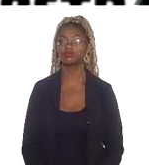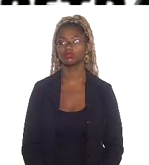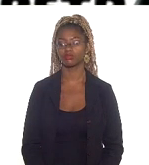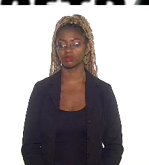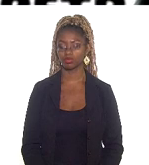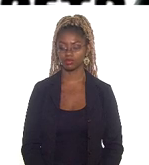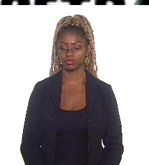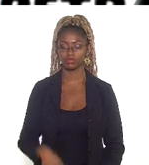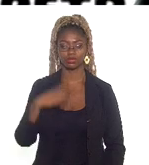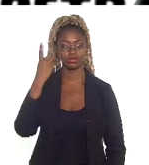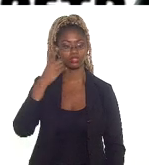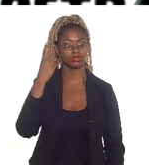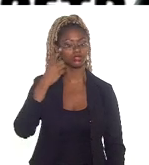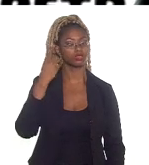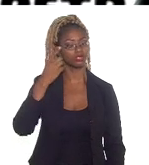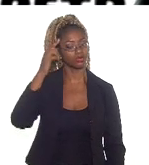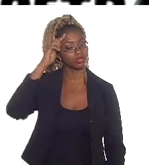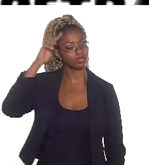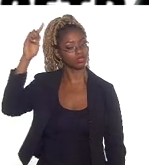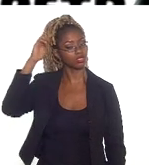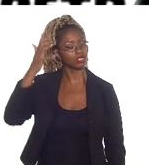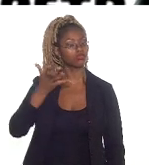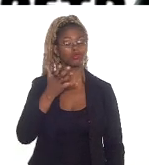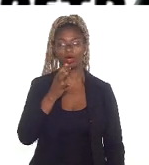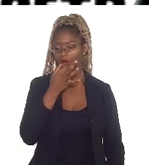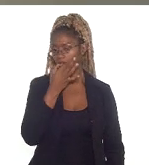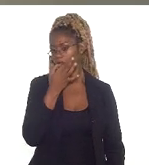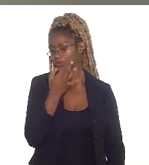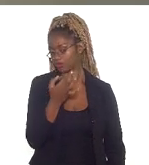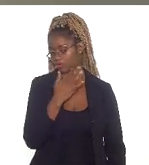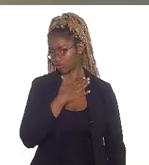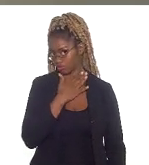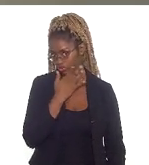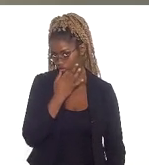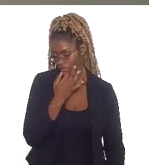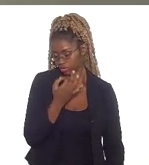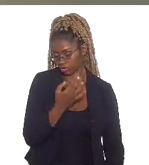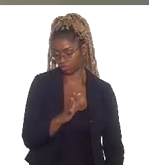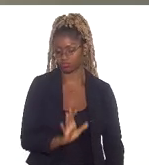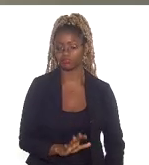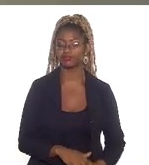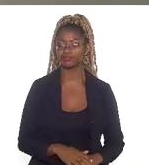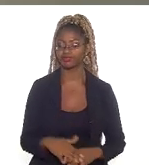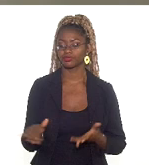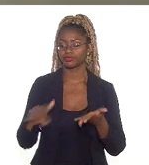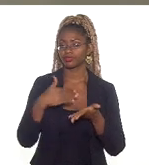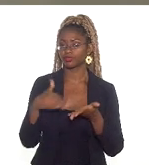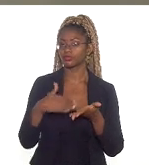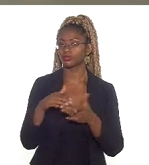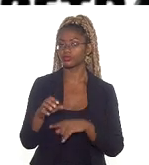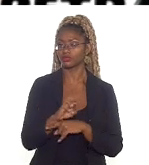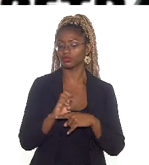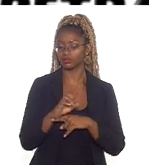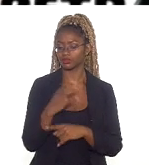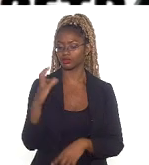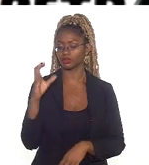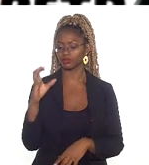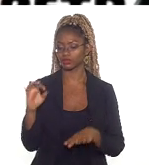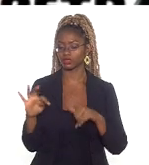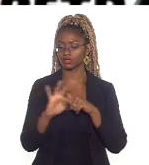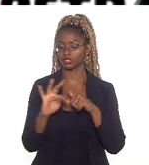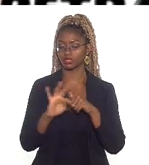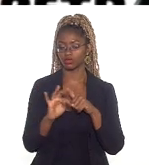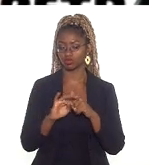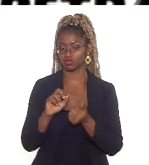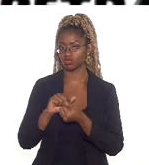Deputado Luiz Paulo, gostaria de fazer uma sugestão. Né? A Secretaria de Estado de Ciência e Tecnologia, através da